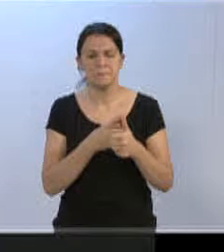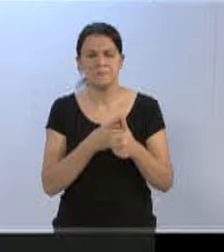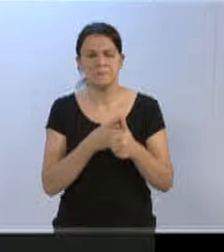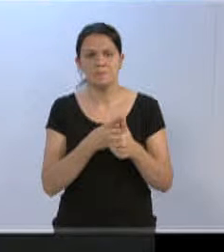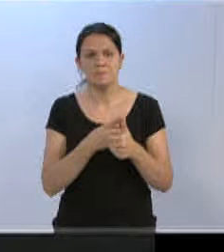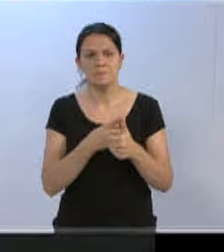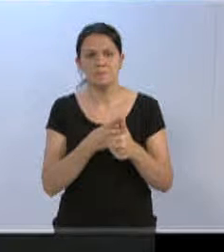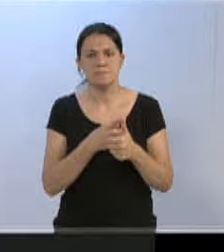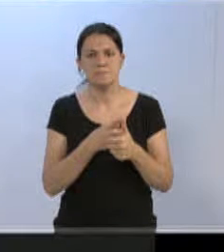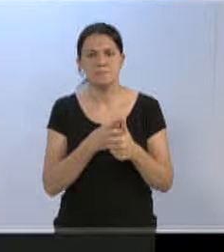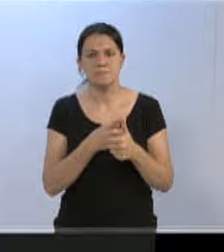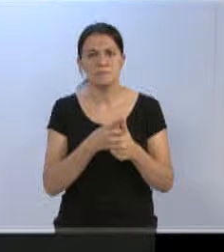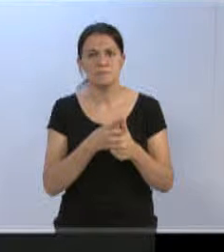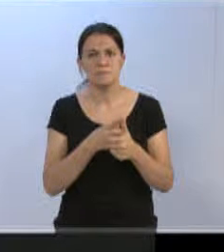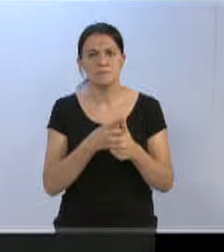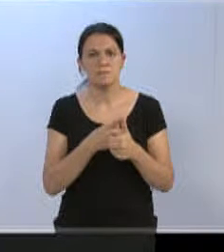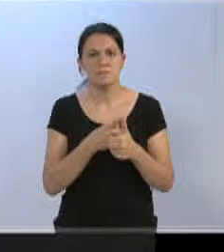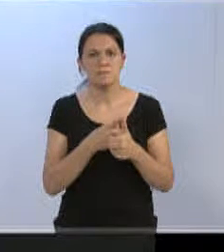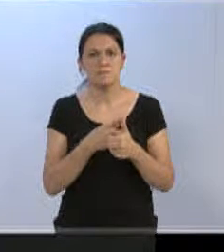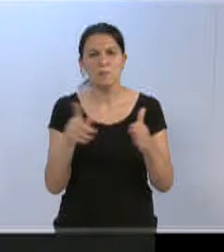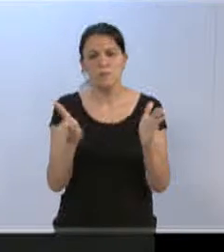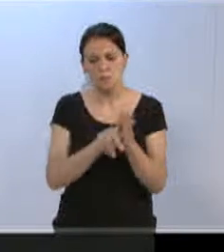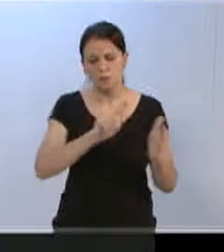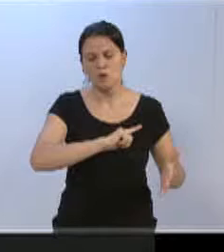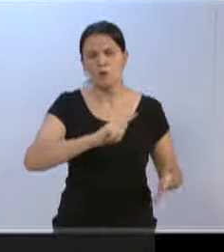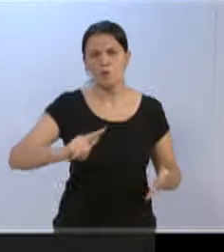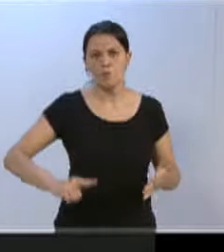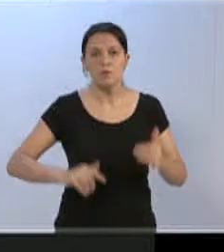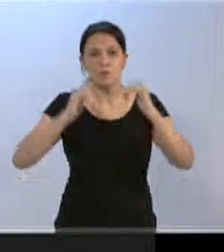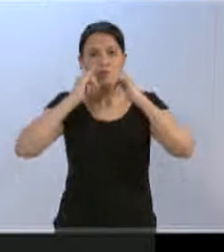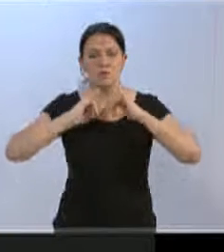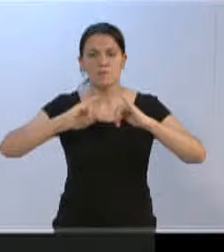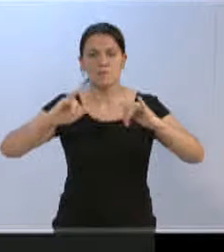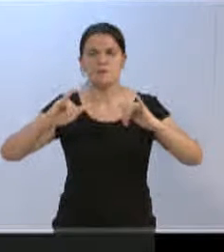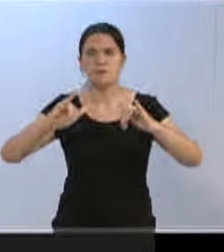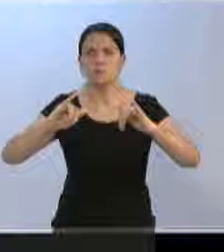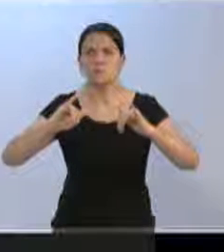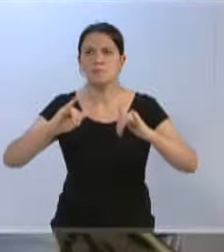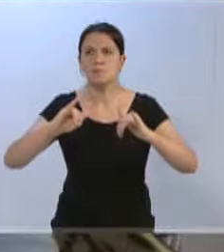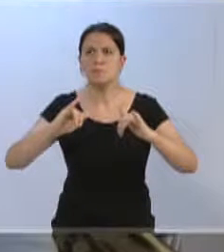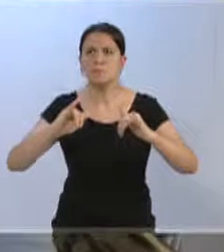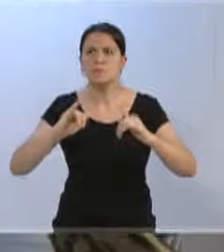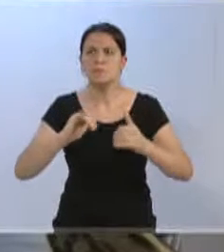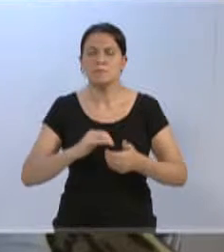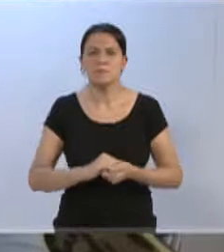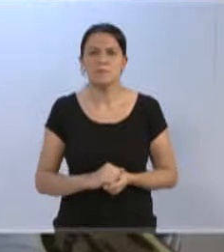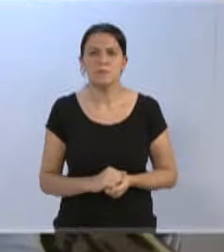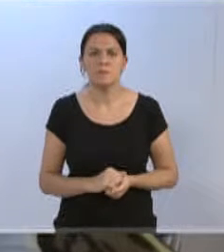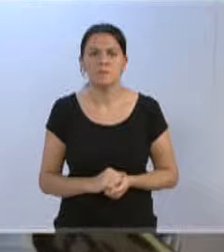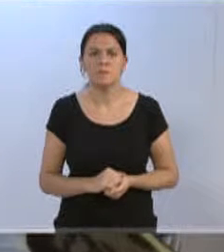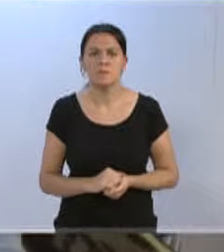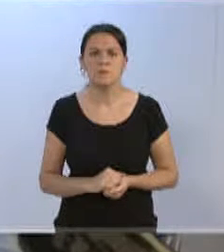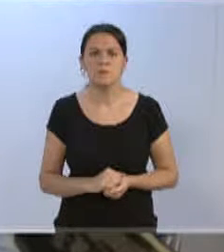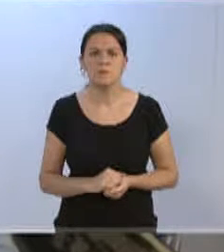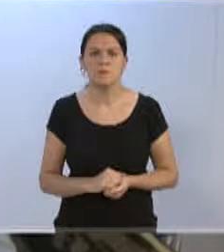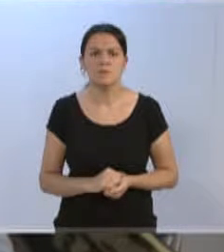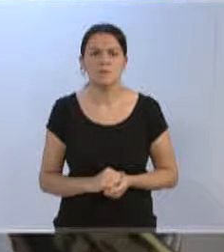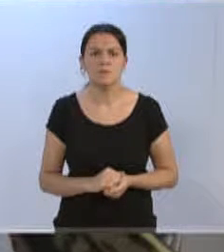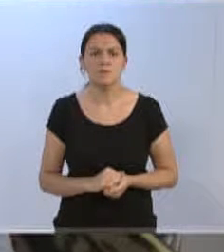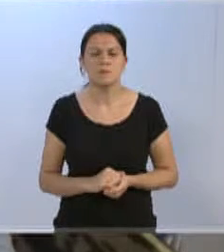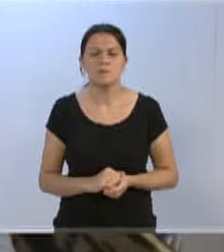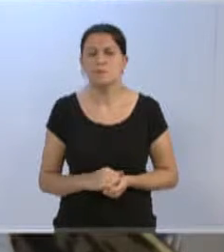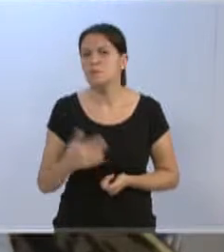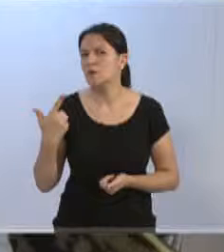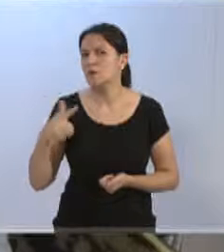primeira ação de governo que ele divulgou lá, pode tirar a imagem, é de que não vai mais haver